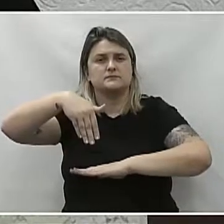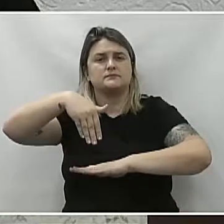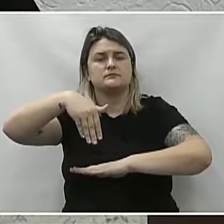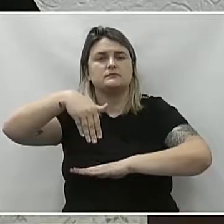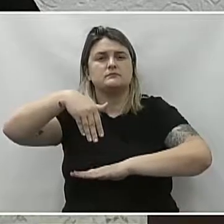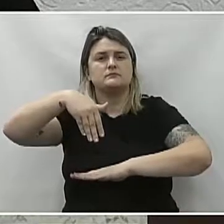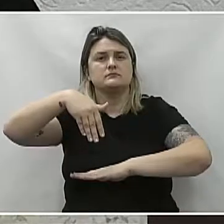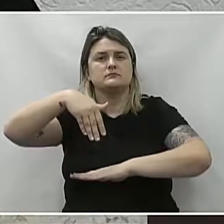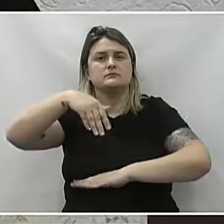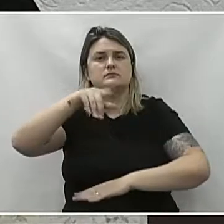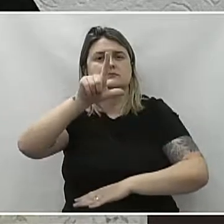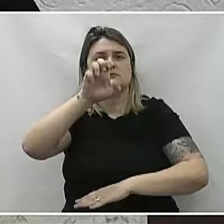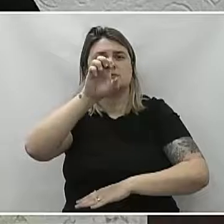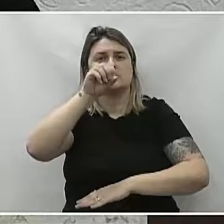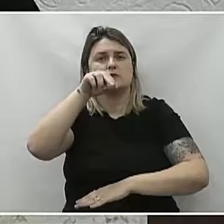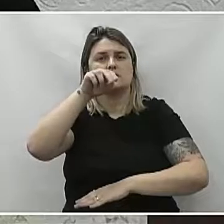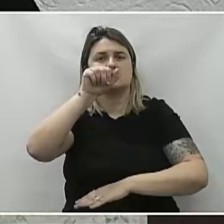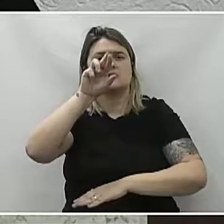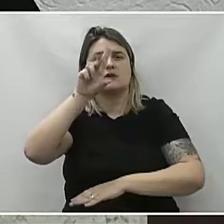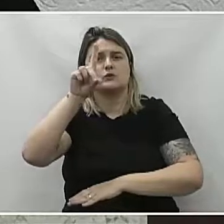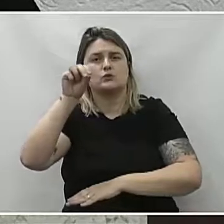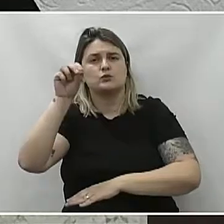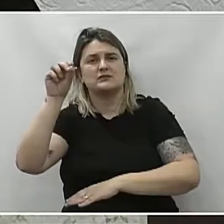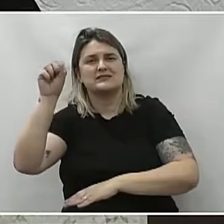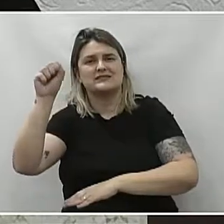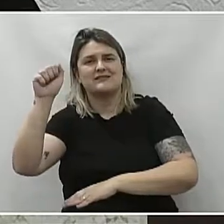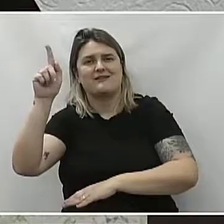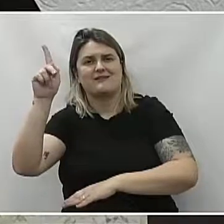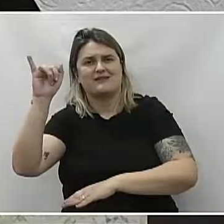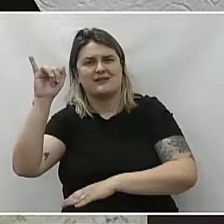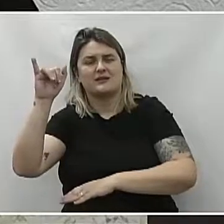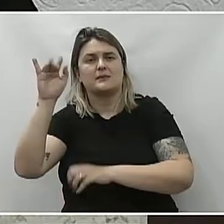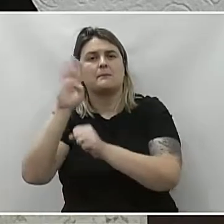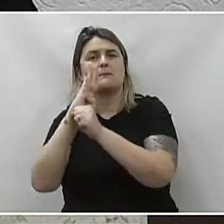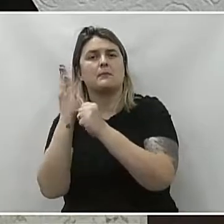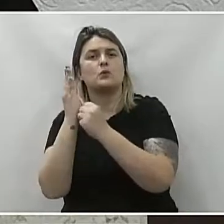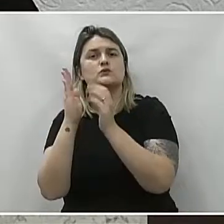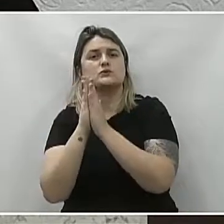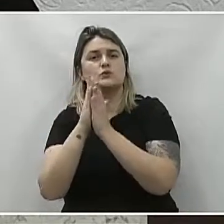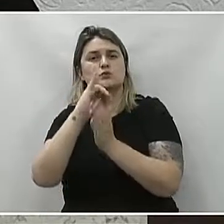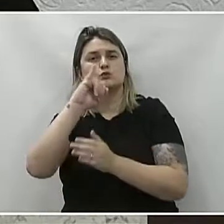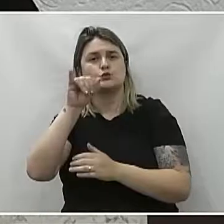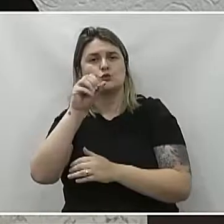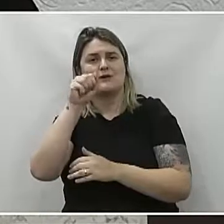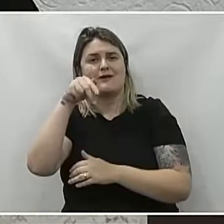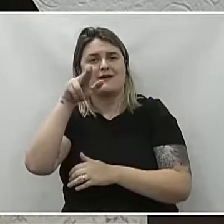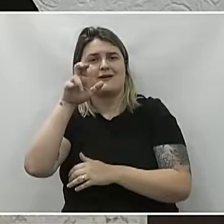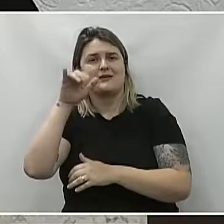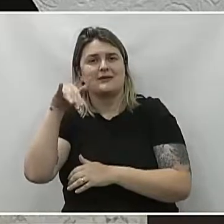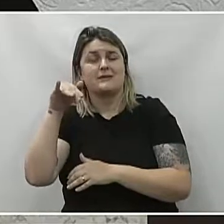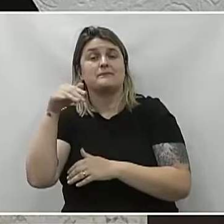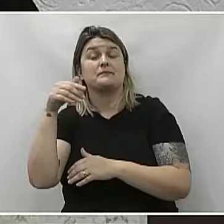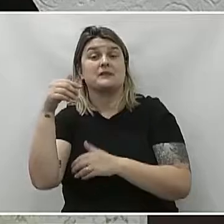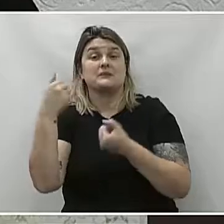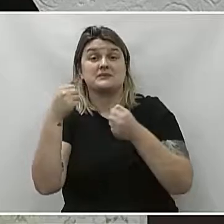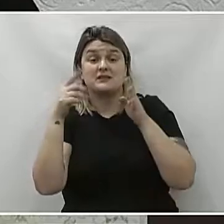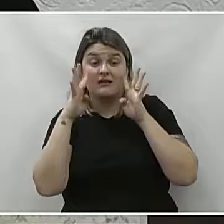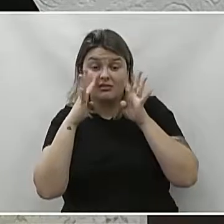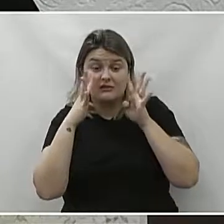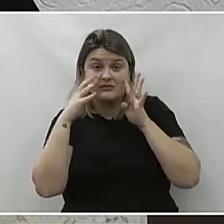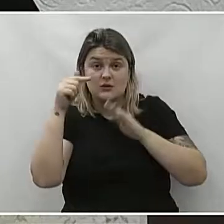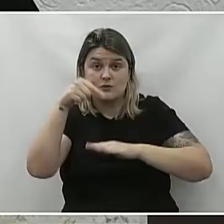rua Leonardo Sack, no bairro São Joaquim, nesta cidade. Justifica o pedido pela atenção